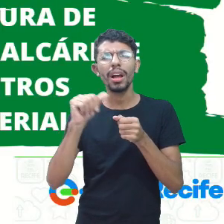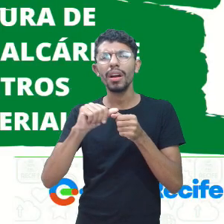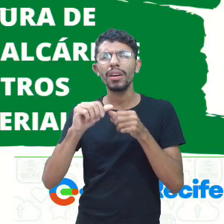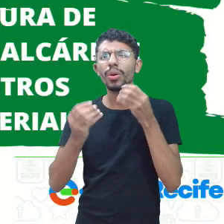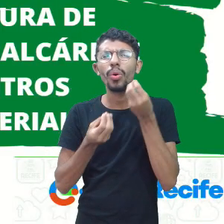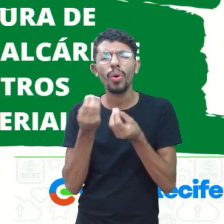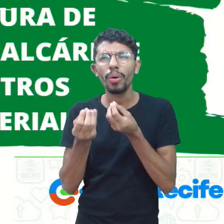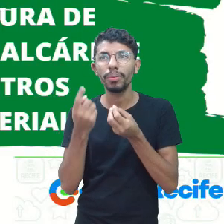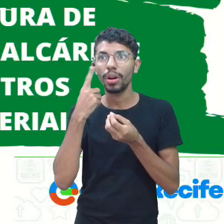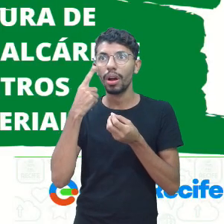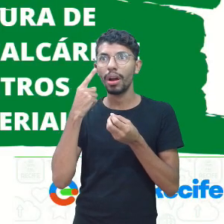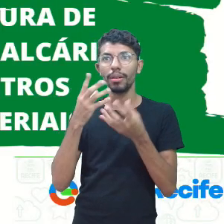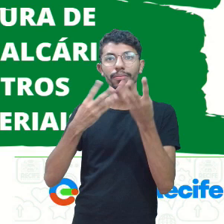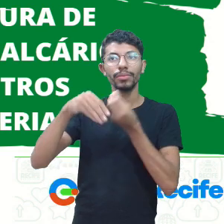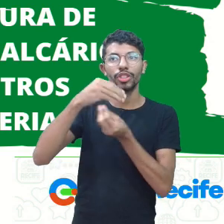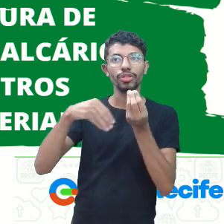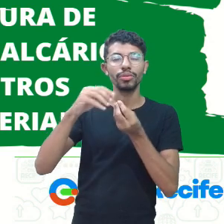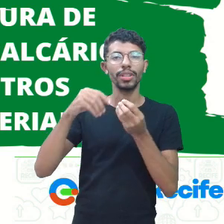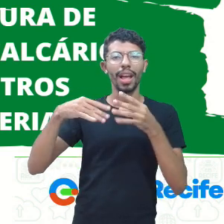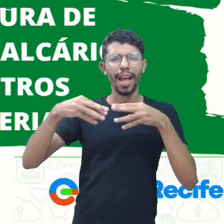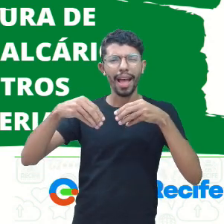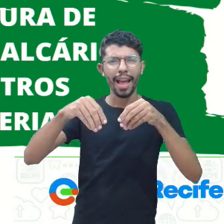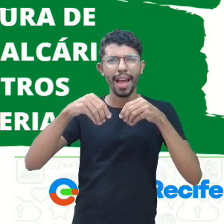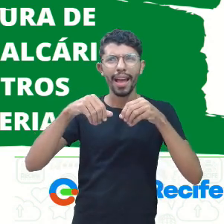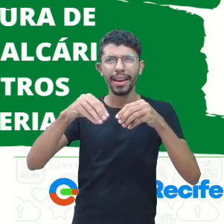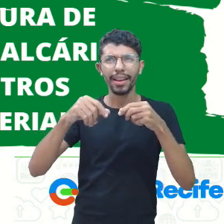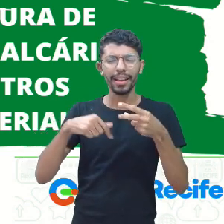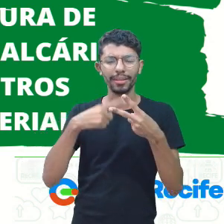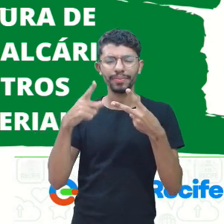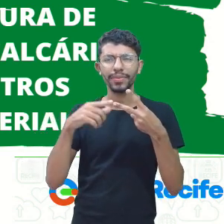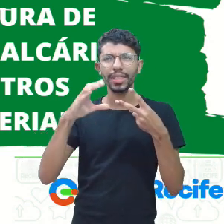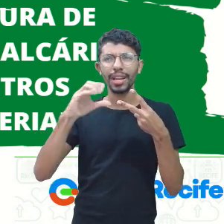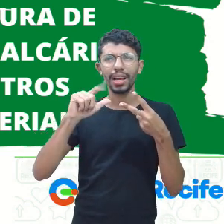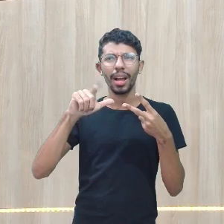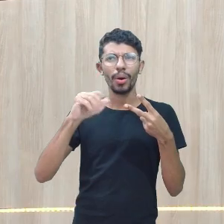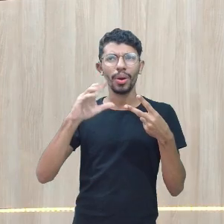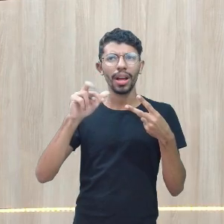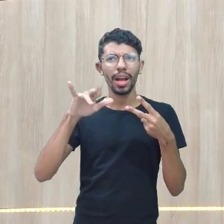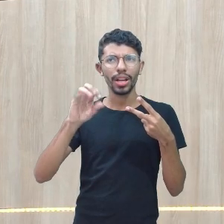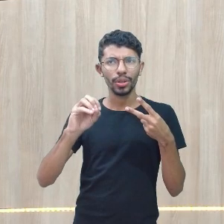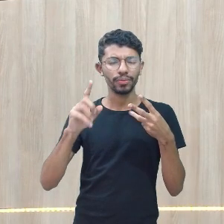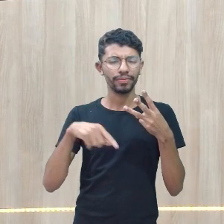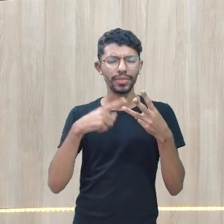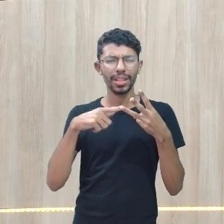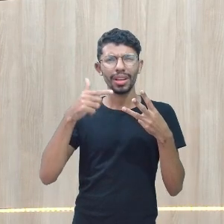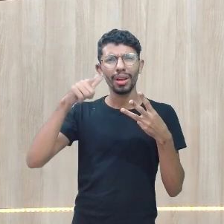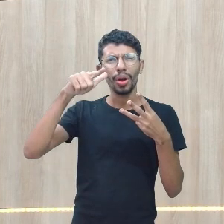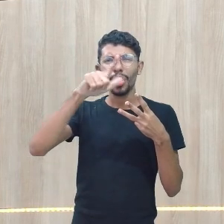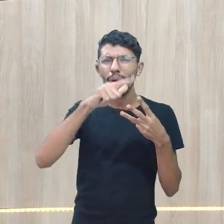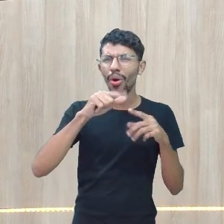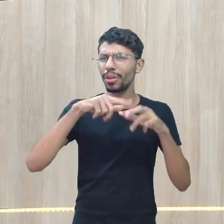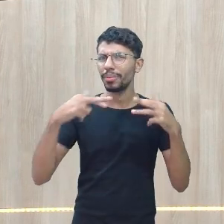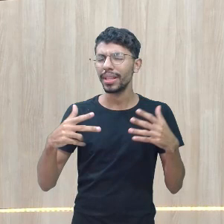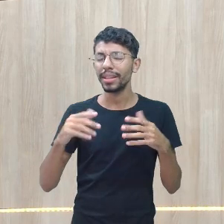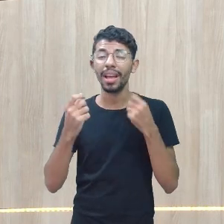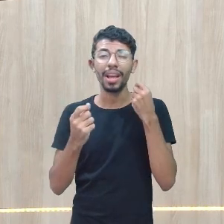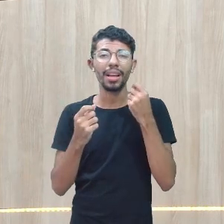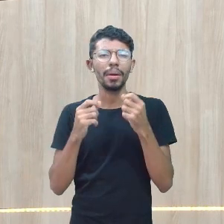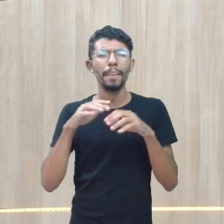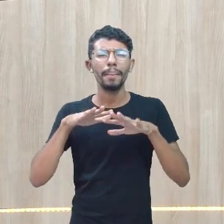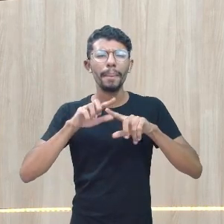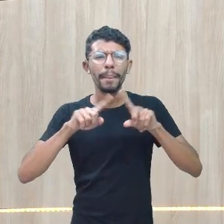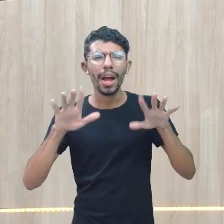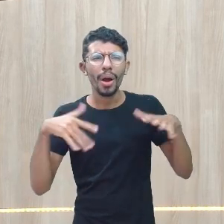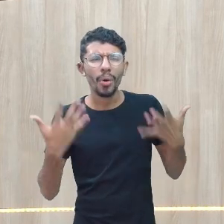outros materiais. Quais são, professor, esses outros materiais? Vai depender. Às vezes são corantes, às vezes são algumas substâncias a mais